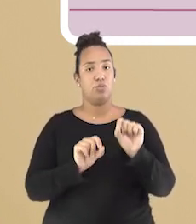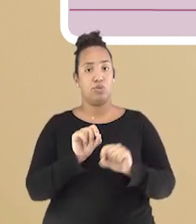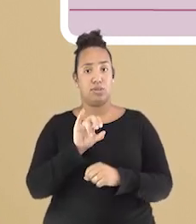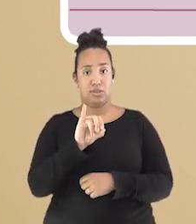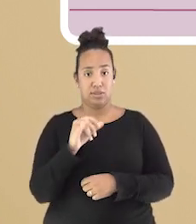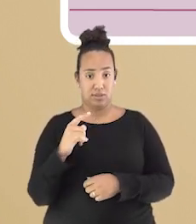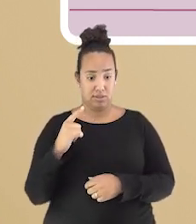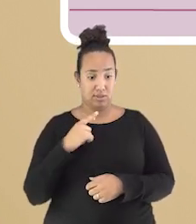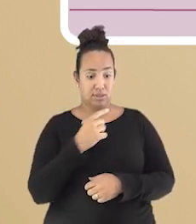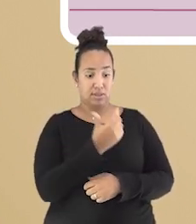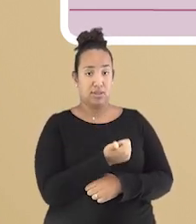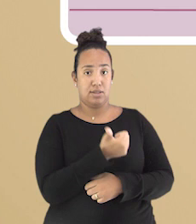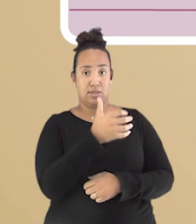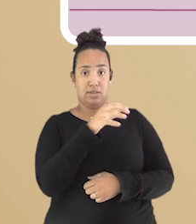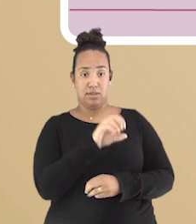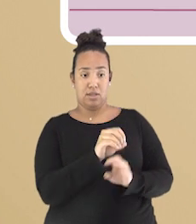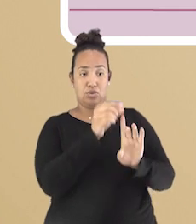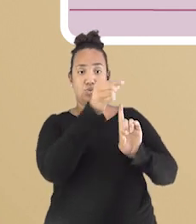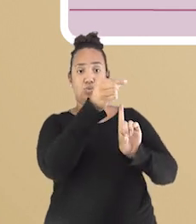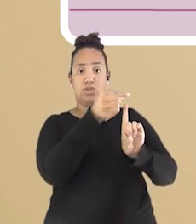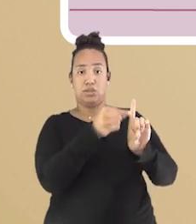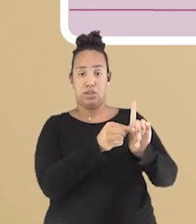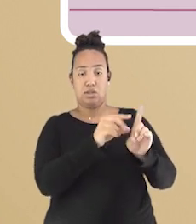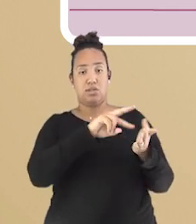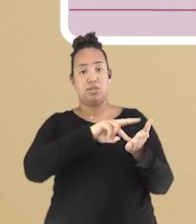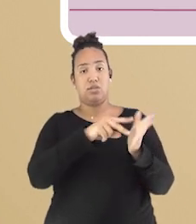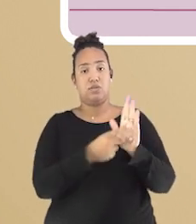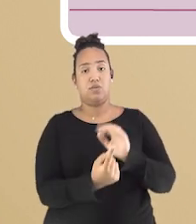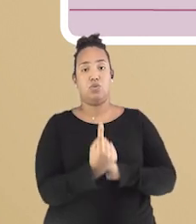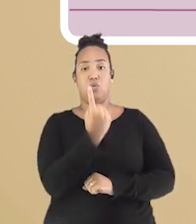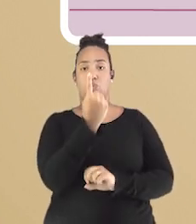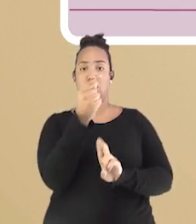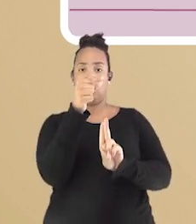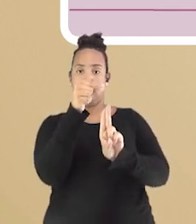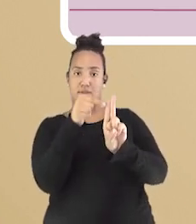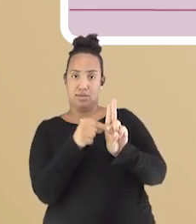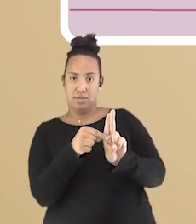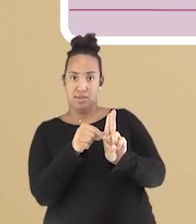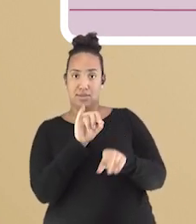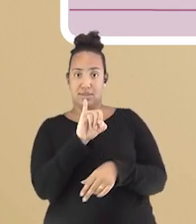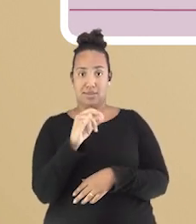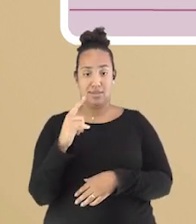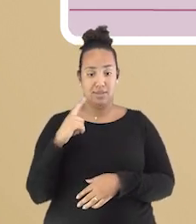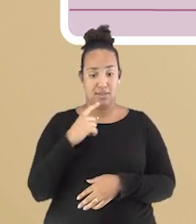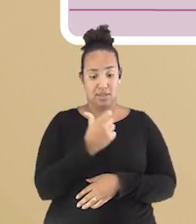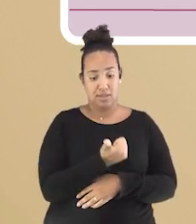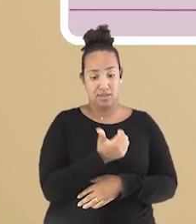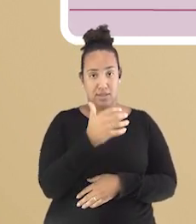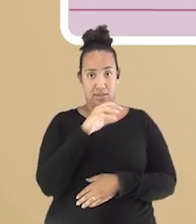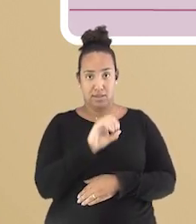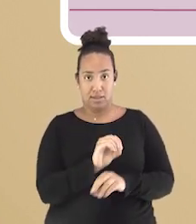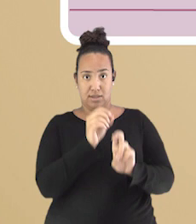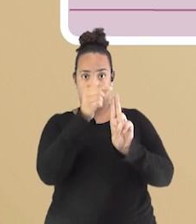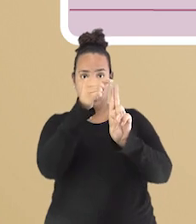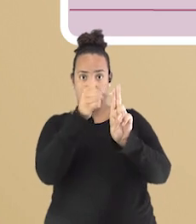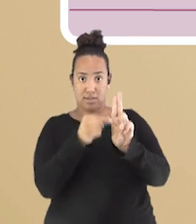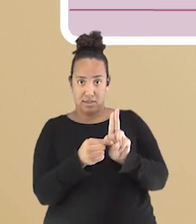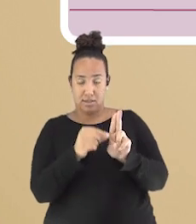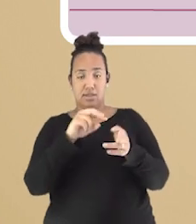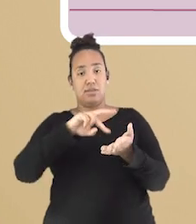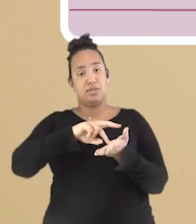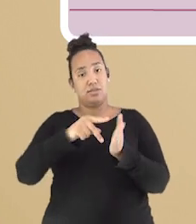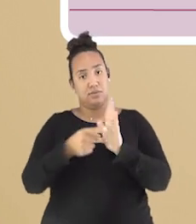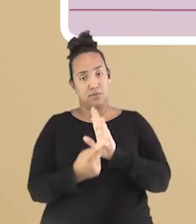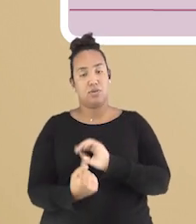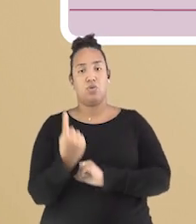que temos uma dezena. Quando temos 10 dezenas, podemos falar que temos uma centena.